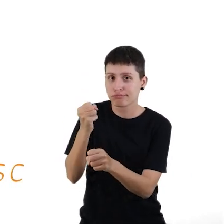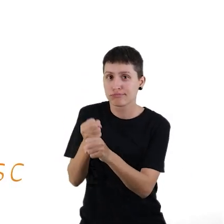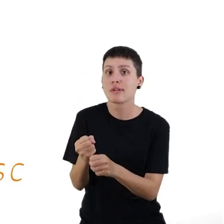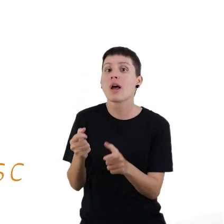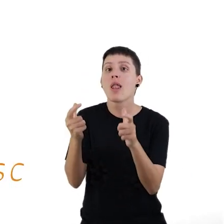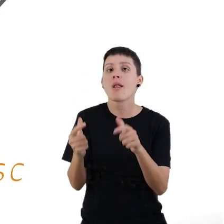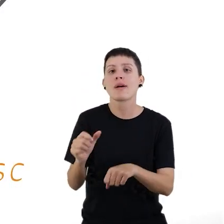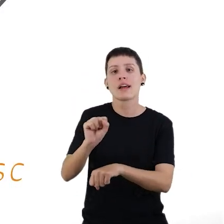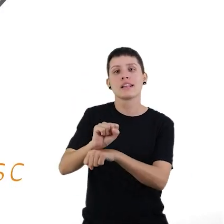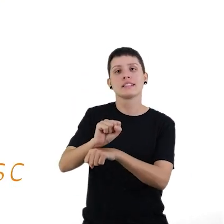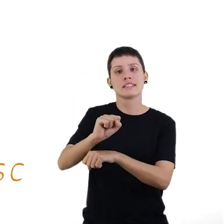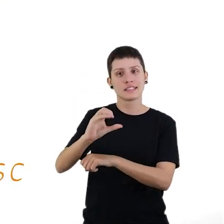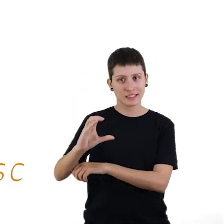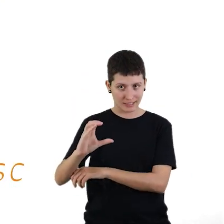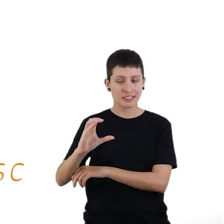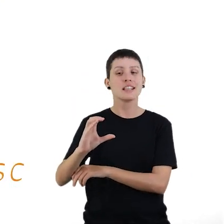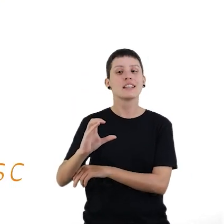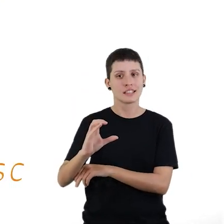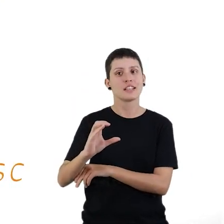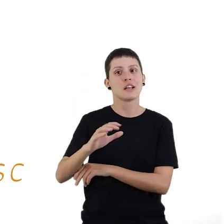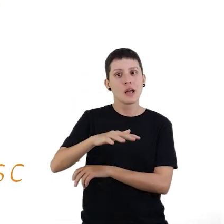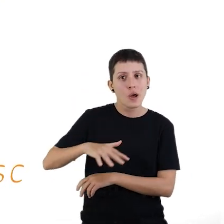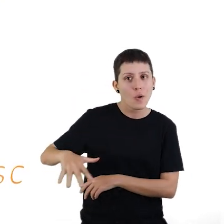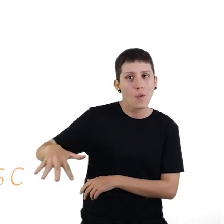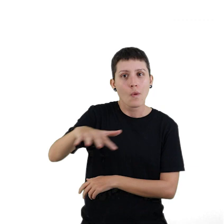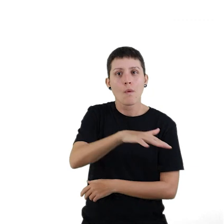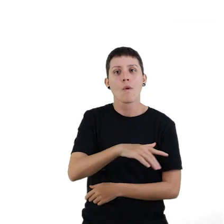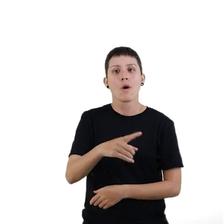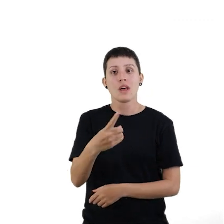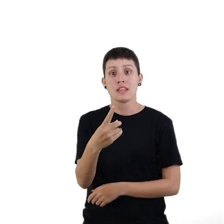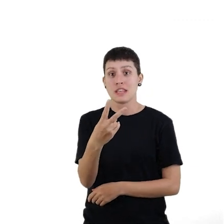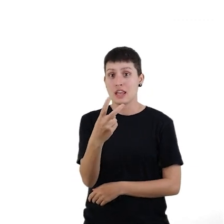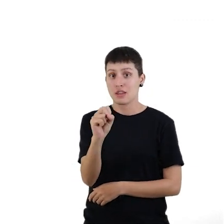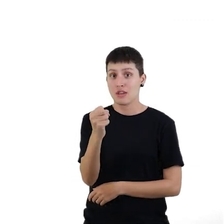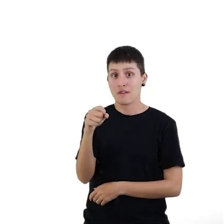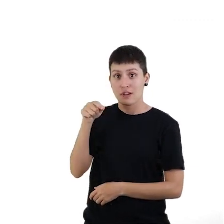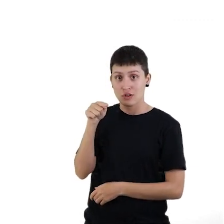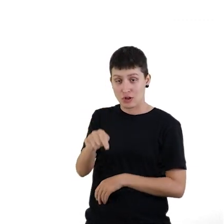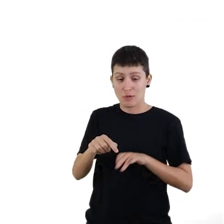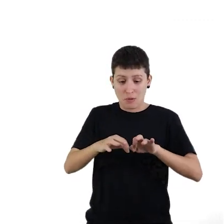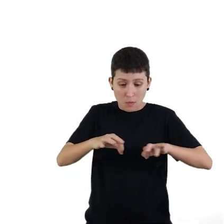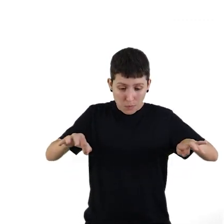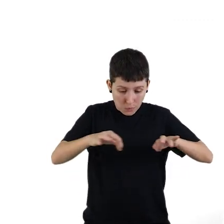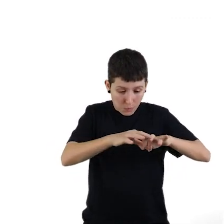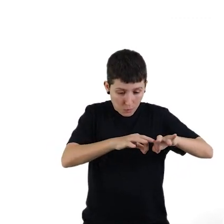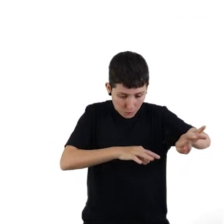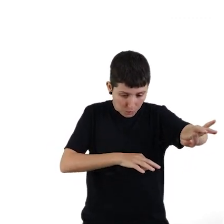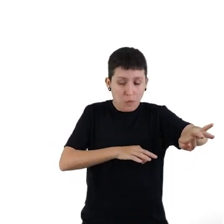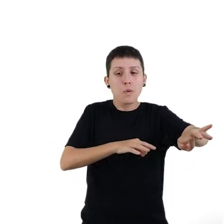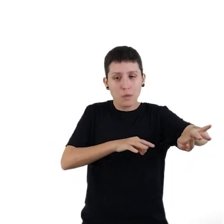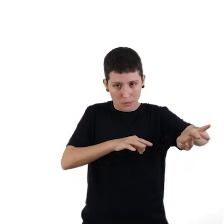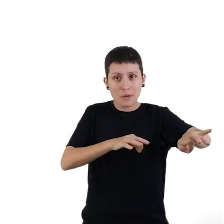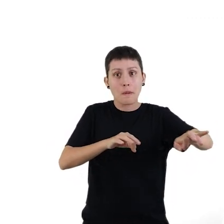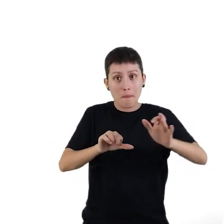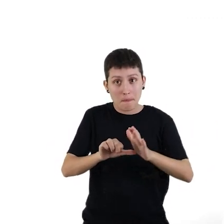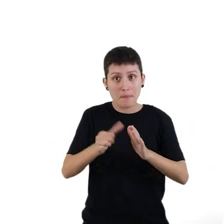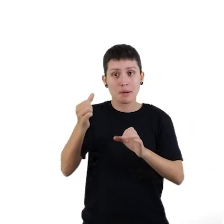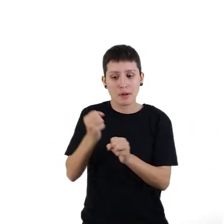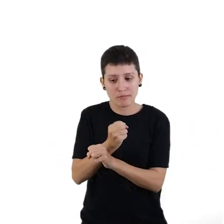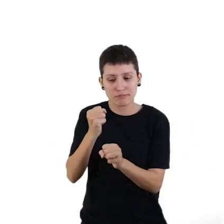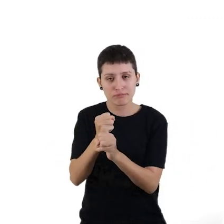Santa Catarina, em um amplo terreno de 120 mil metros quadrados, sendo o primeiro prédio uma obra